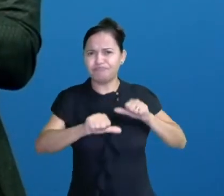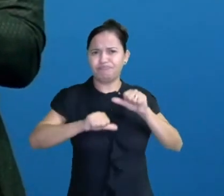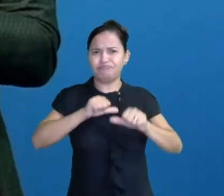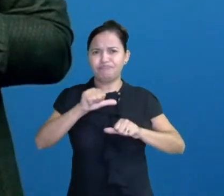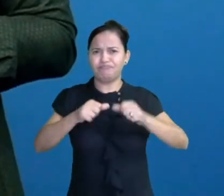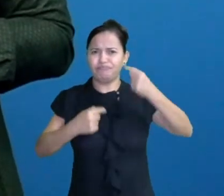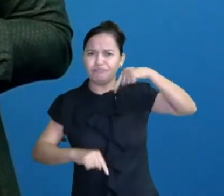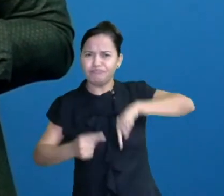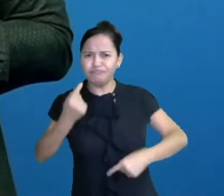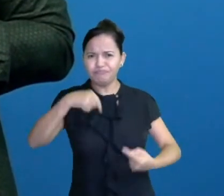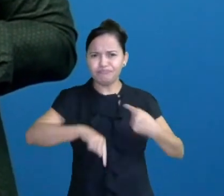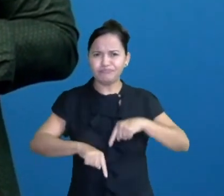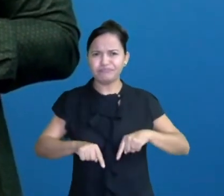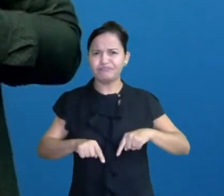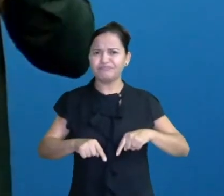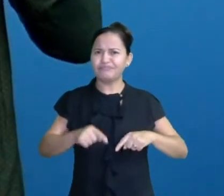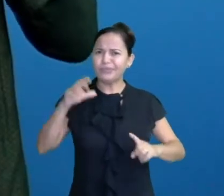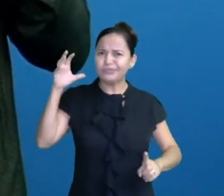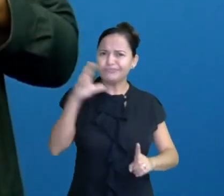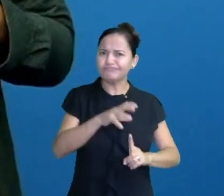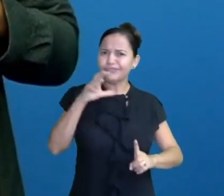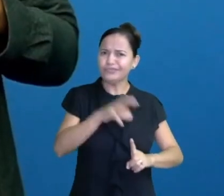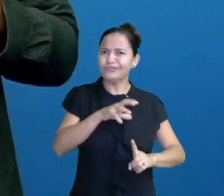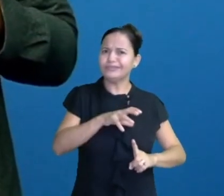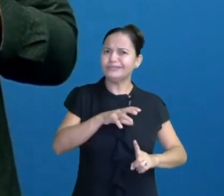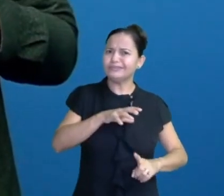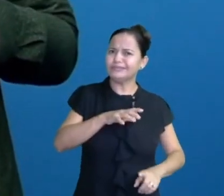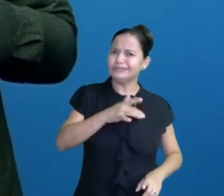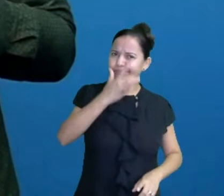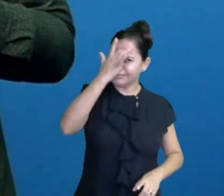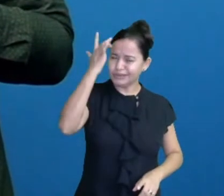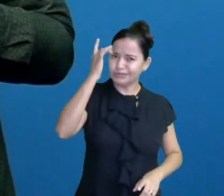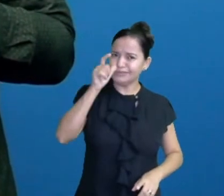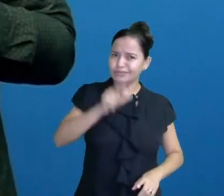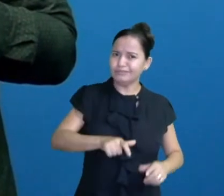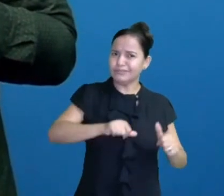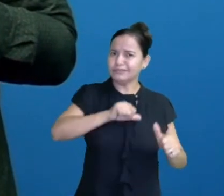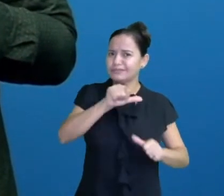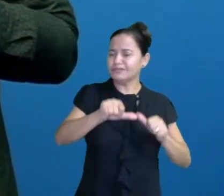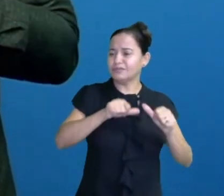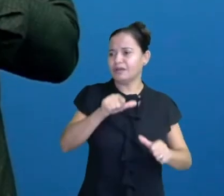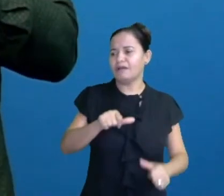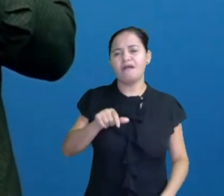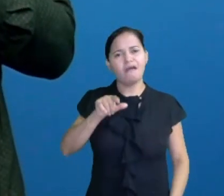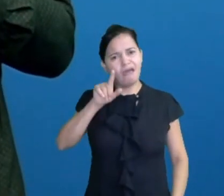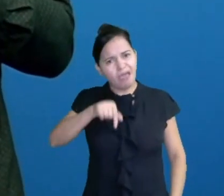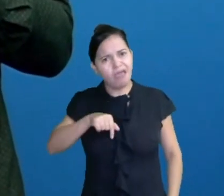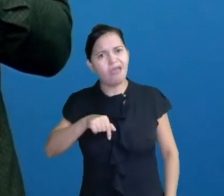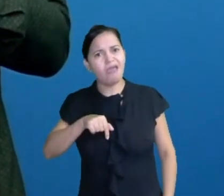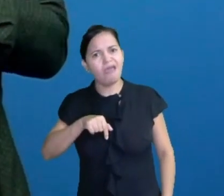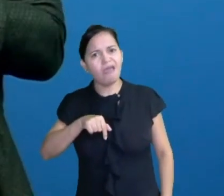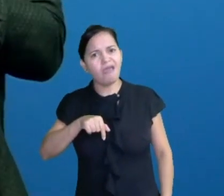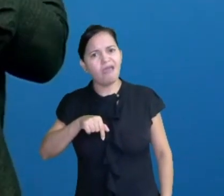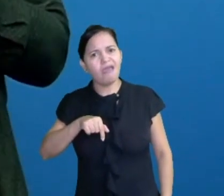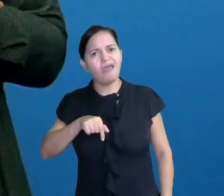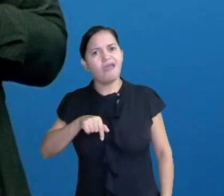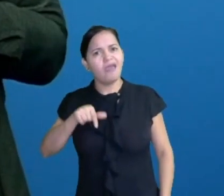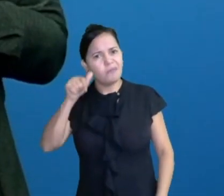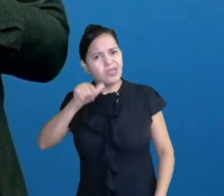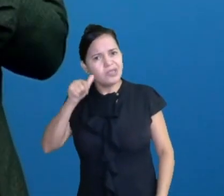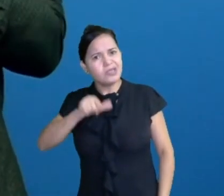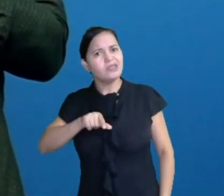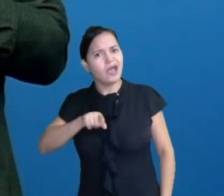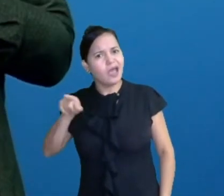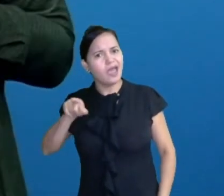hormônios, como isso impacta para quem a gente vai ser. E essa criança aqui, possivelmente, gente, se talvez tivesse sido